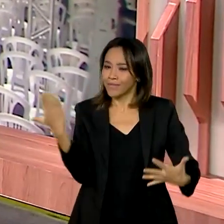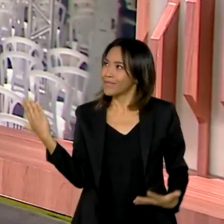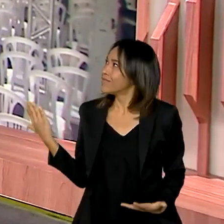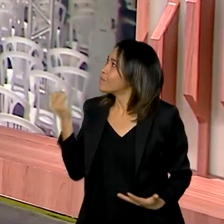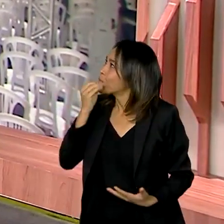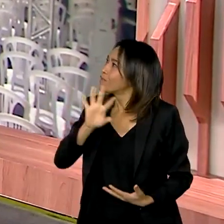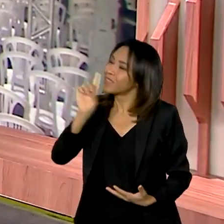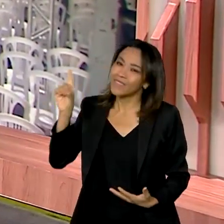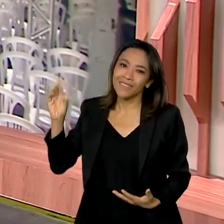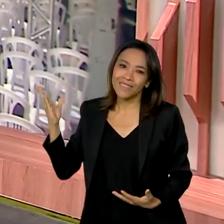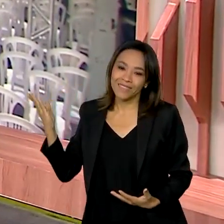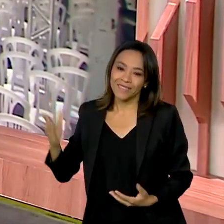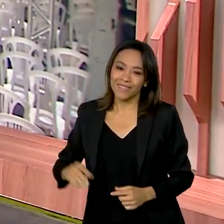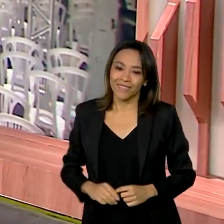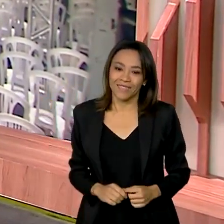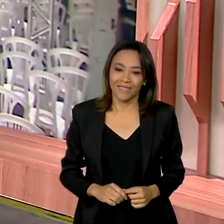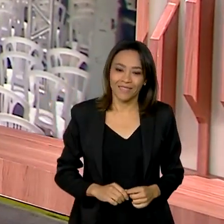você.